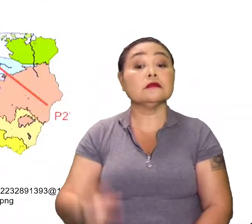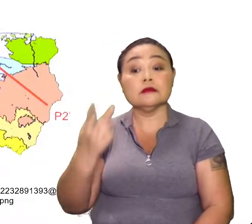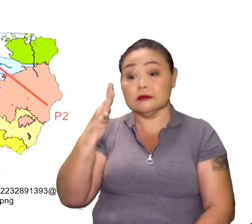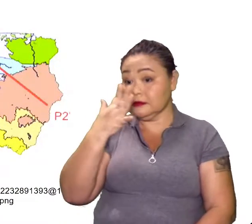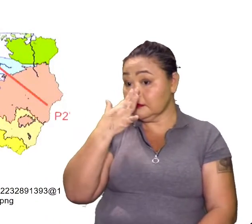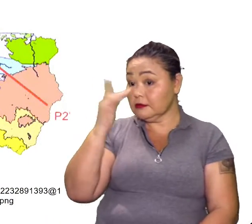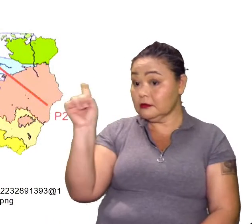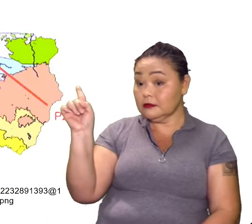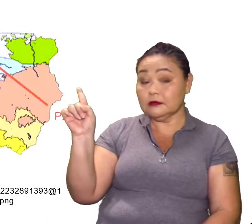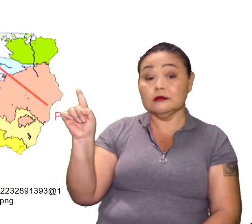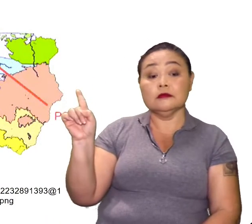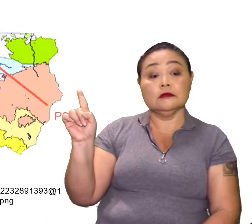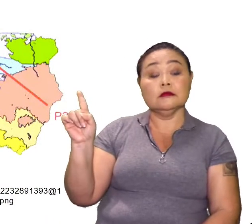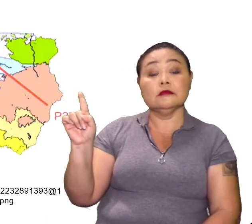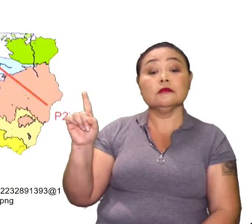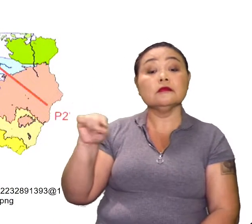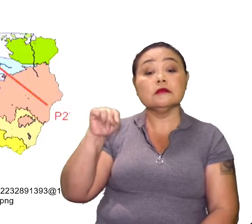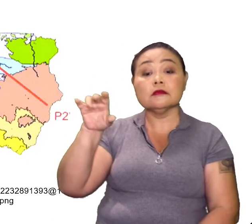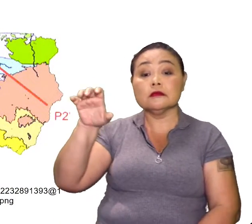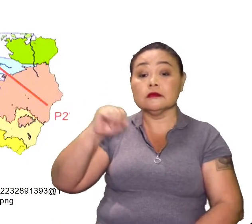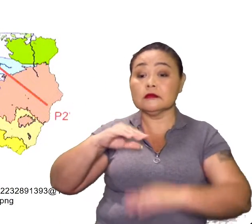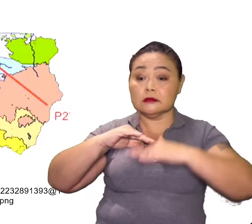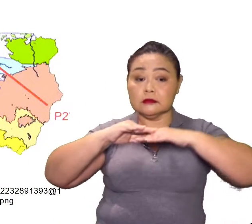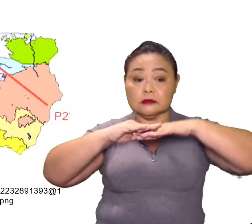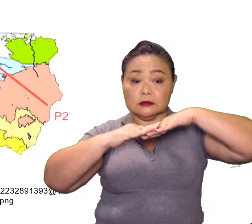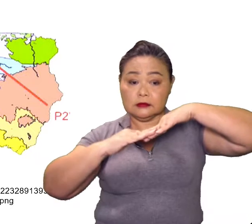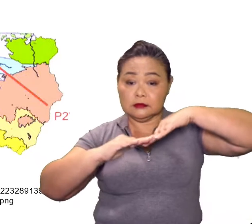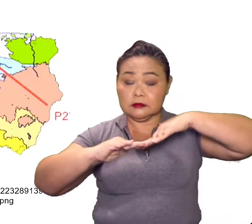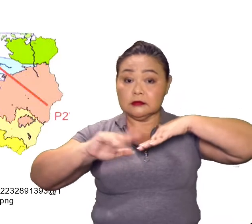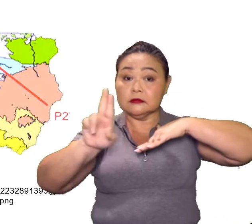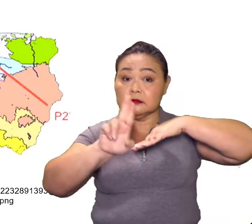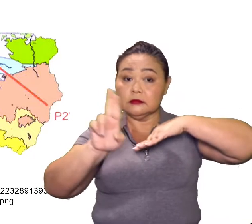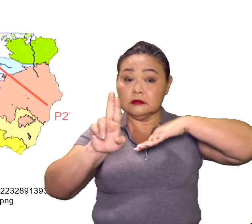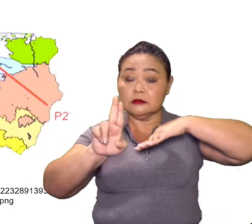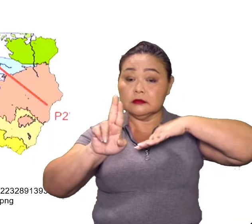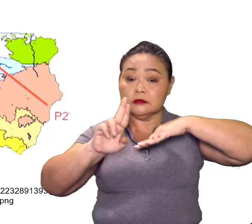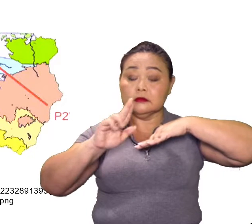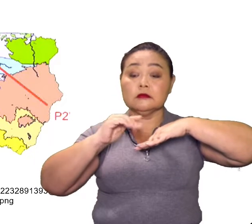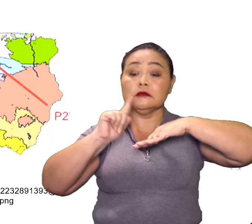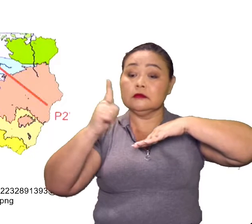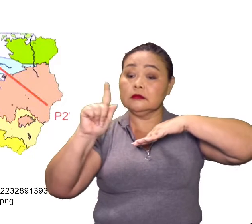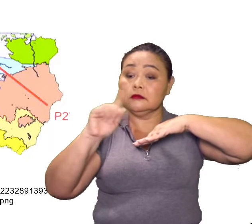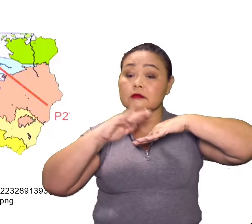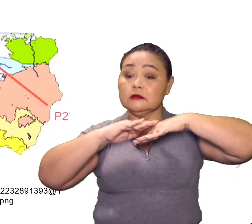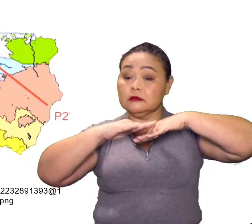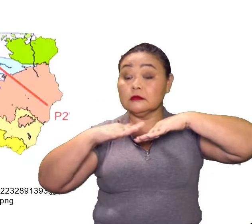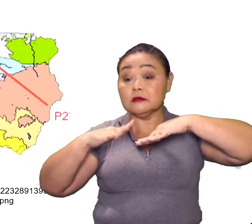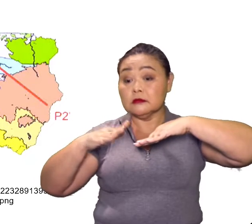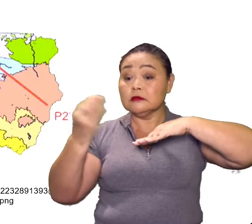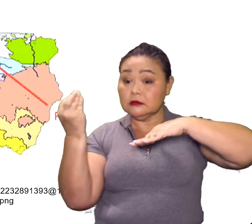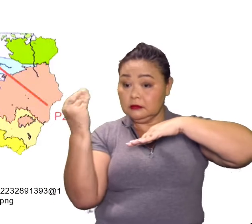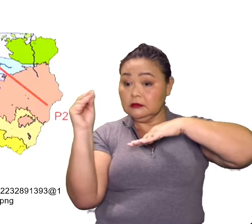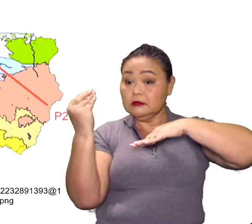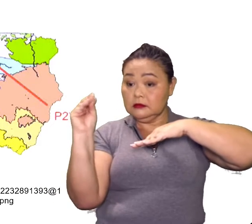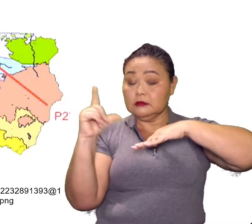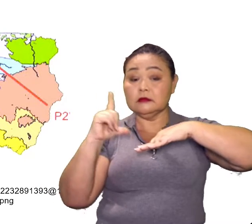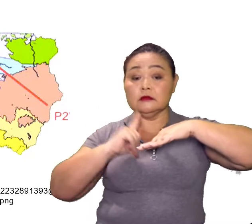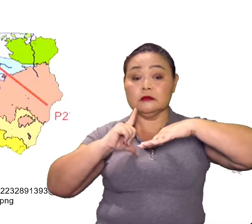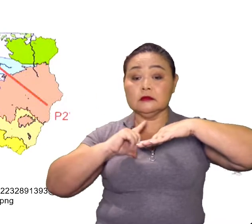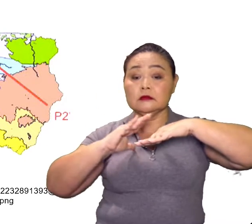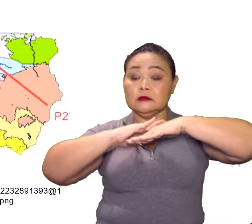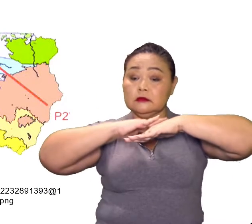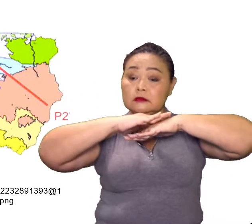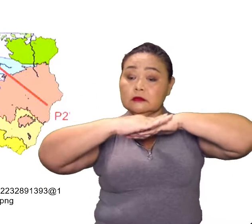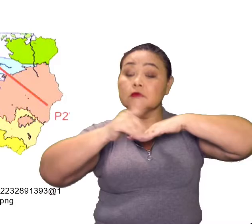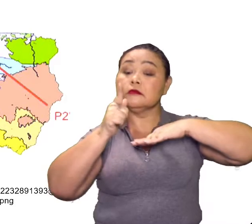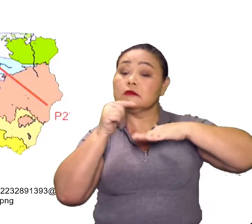Você observa aqui nossos domínios geomorfológicos, essa é a nomenclatura feita mais recente. Você vai ter a